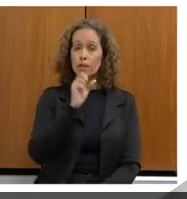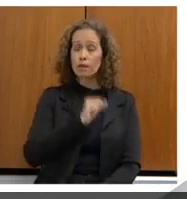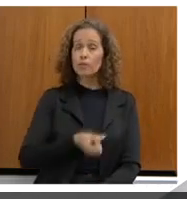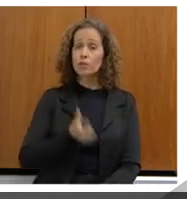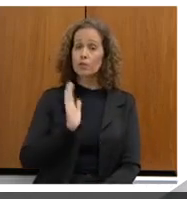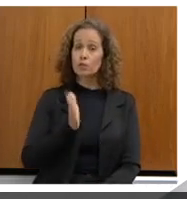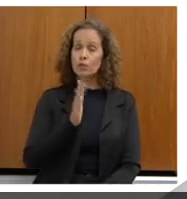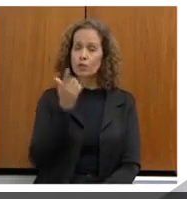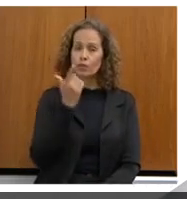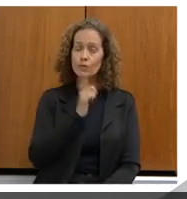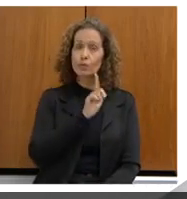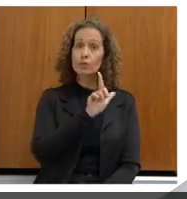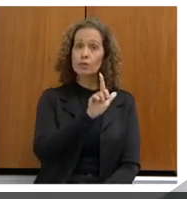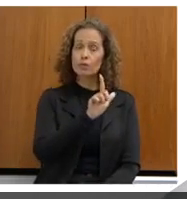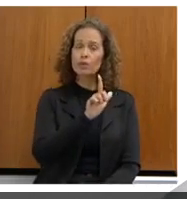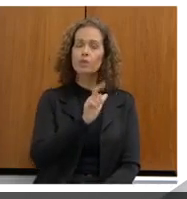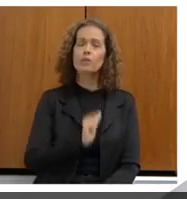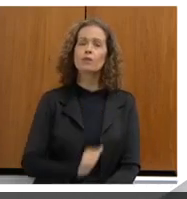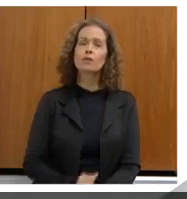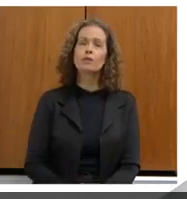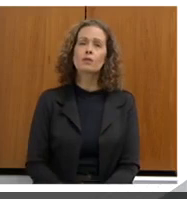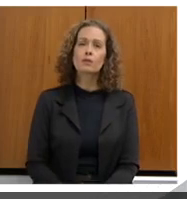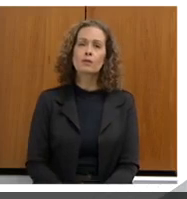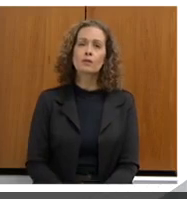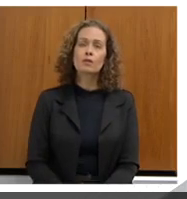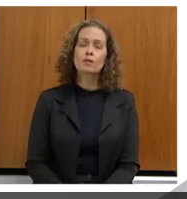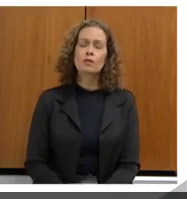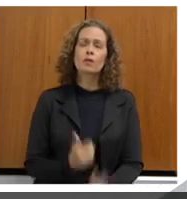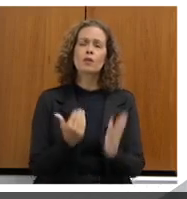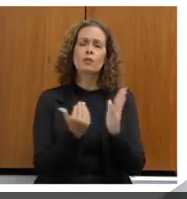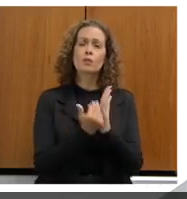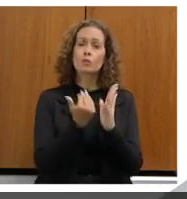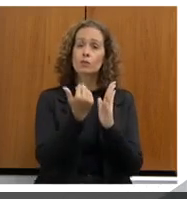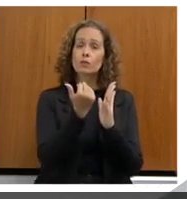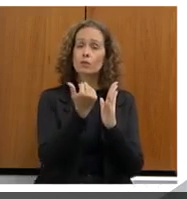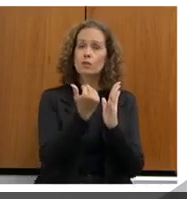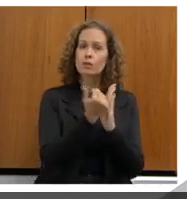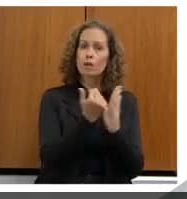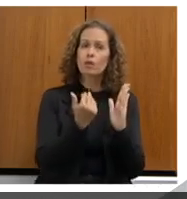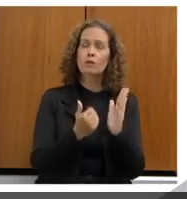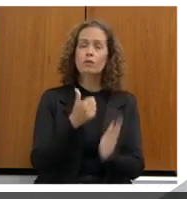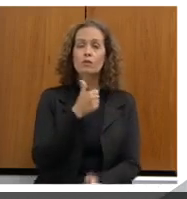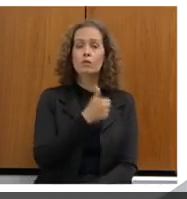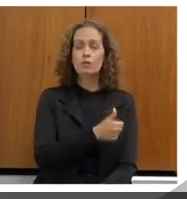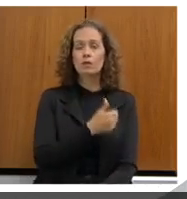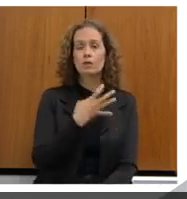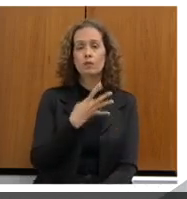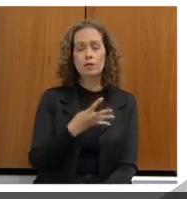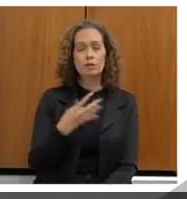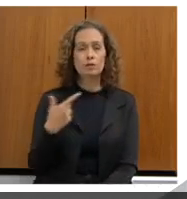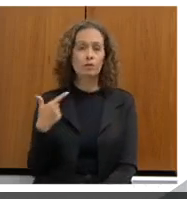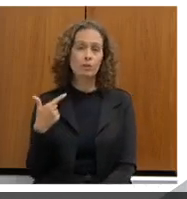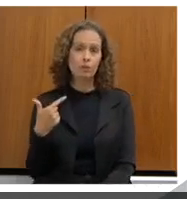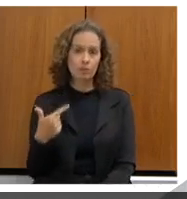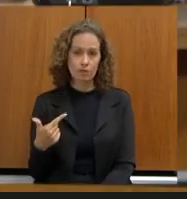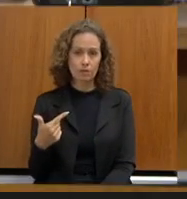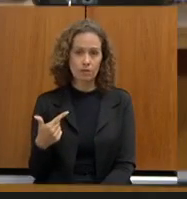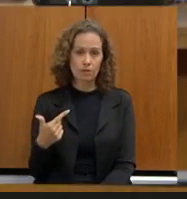conseguimos concretizar a promoção aí do 142